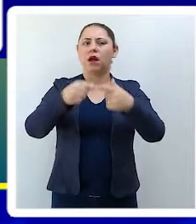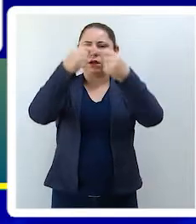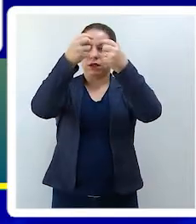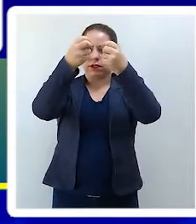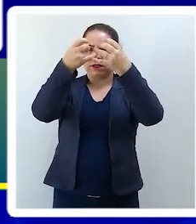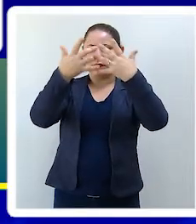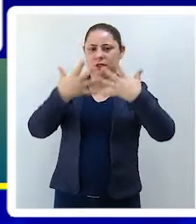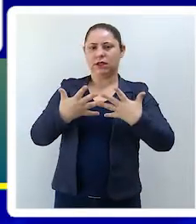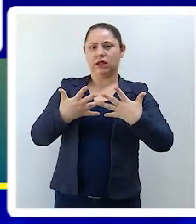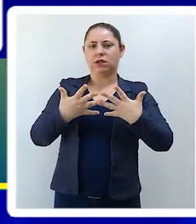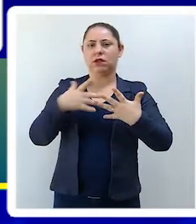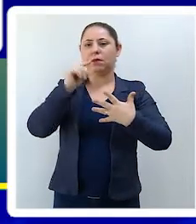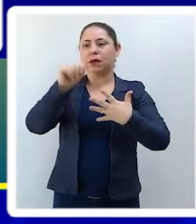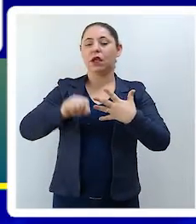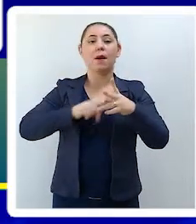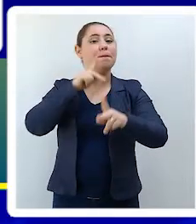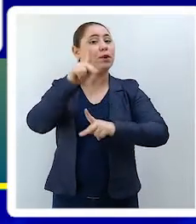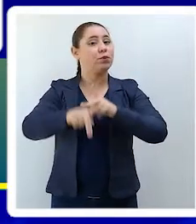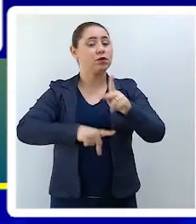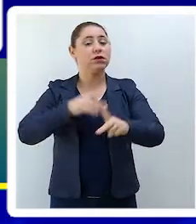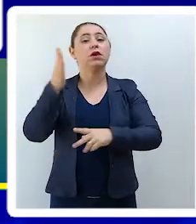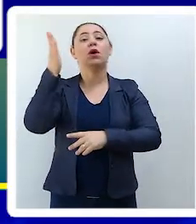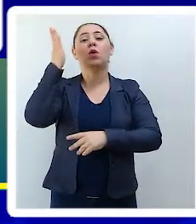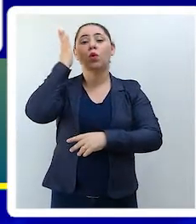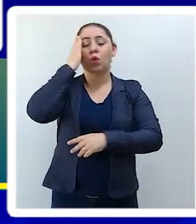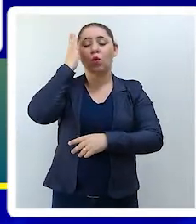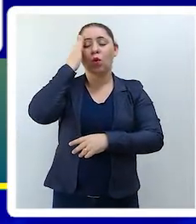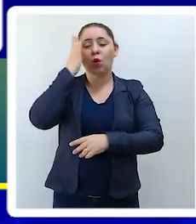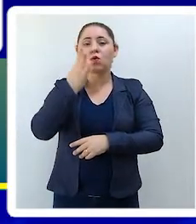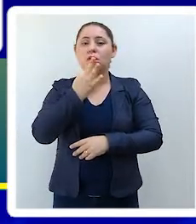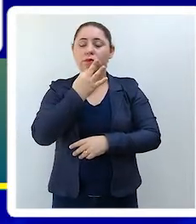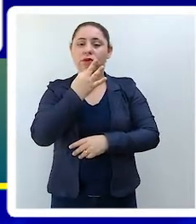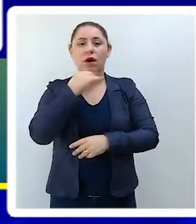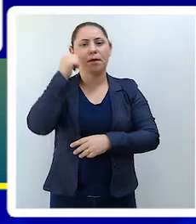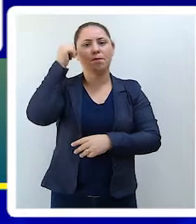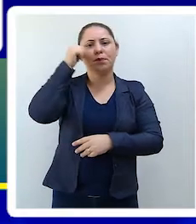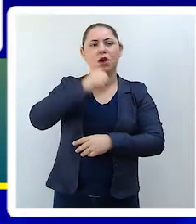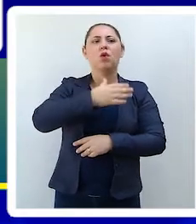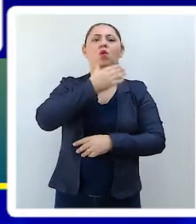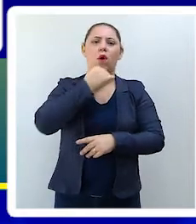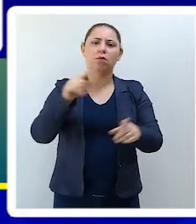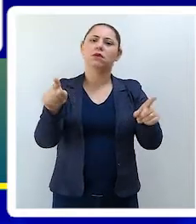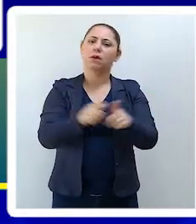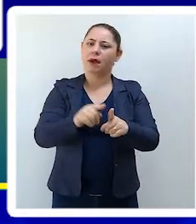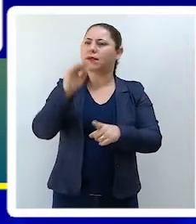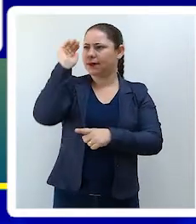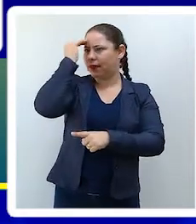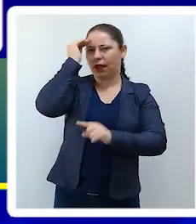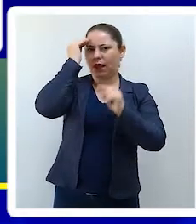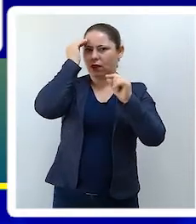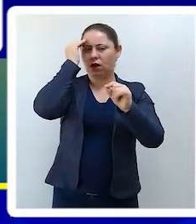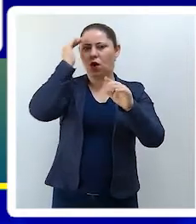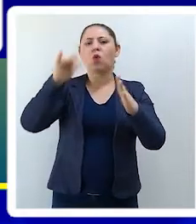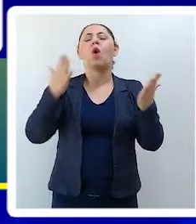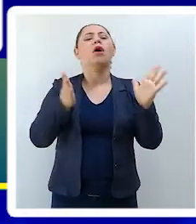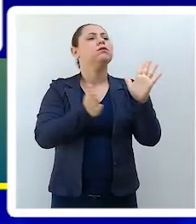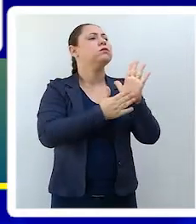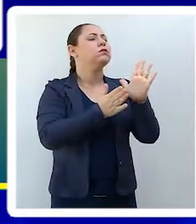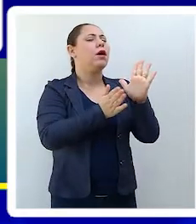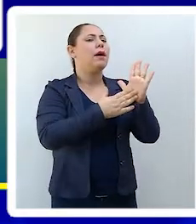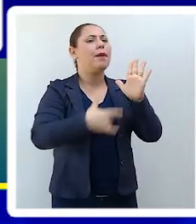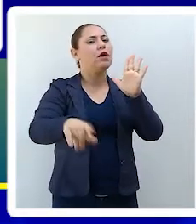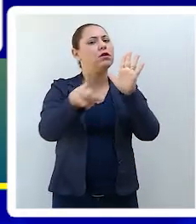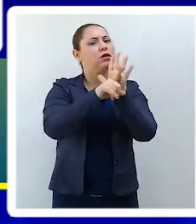esses esclarecimentos para toda a população, tanto para as mulheres como para os homens, para que compreendam qual que é